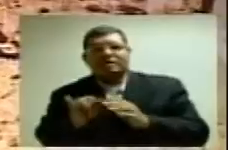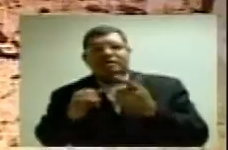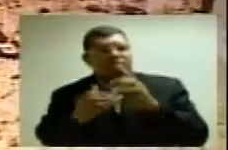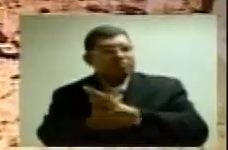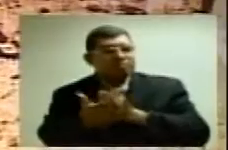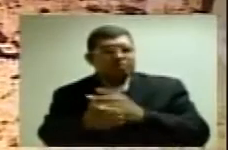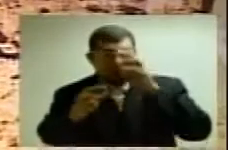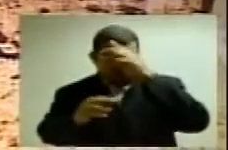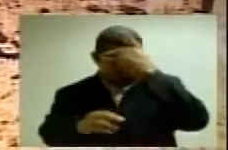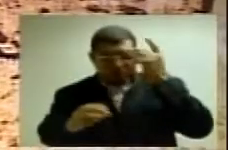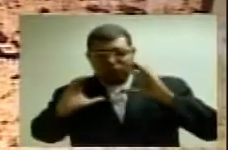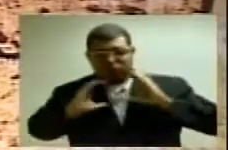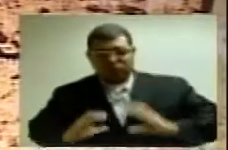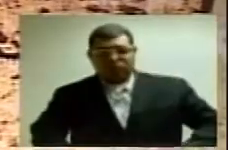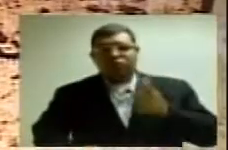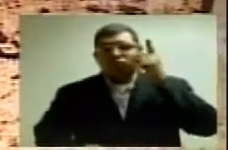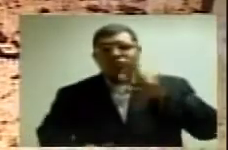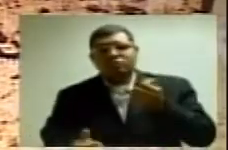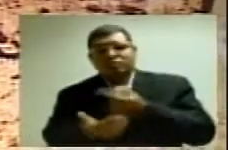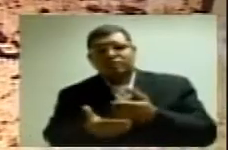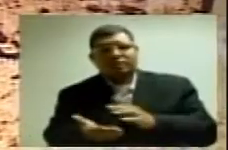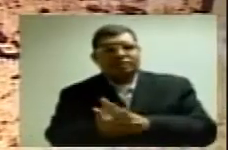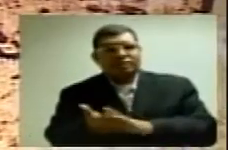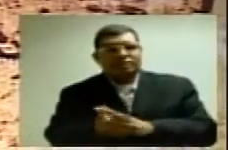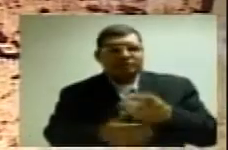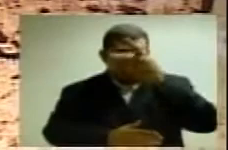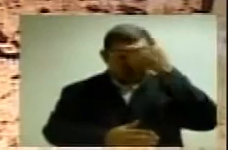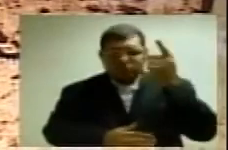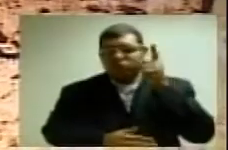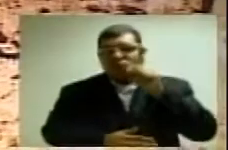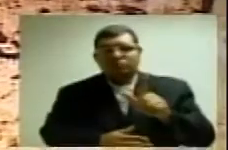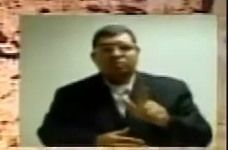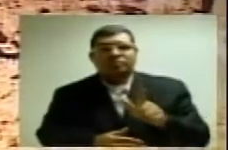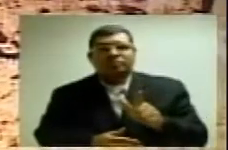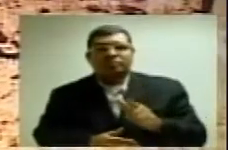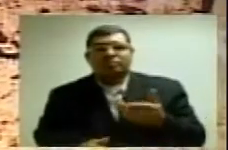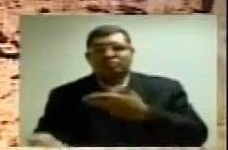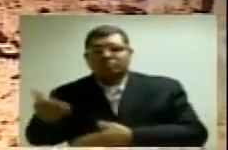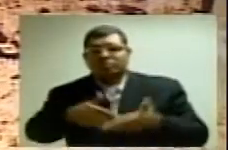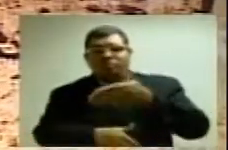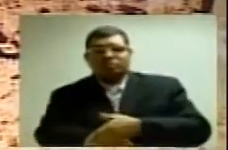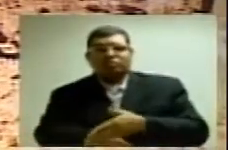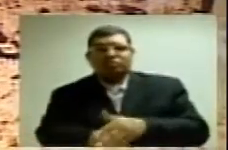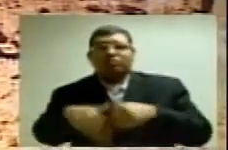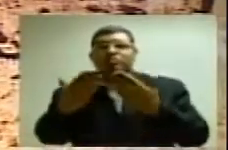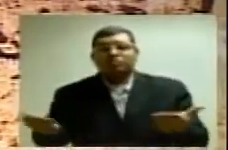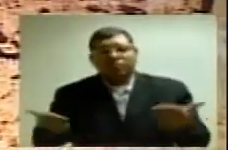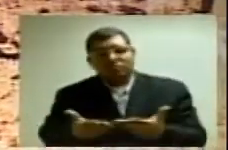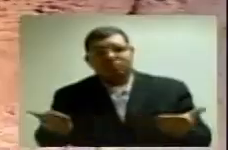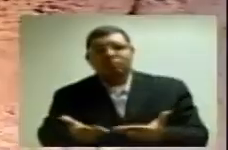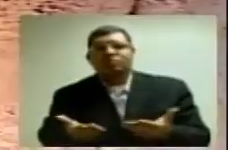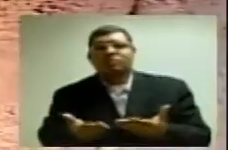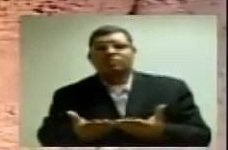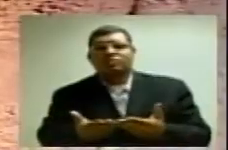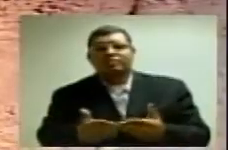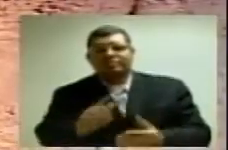tem venda, o cidadão não consegue pagar o imposto, o cidadão não consegue pagar os seus fornecedores, e